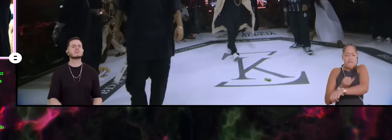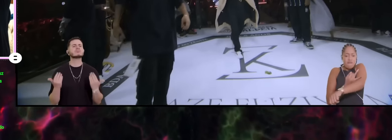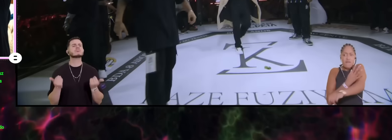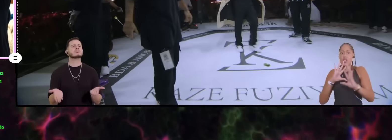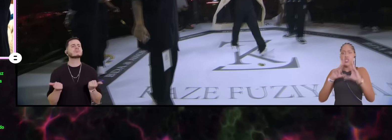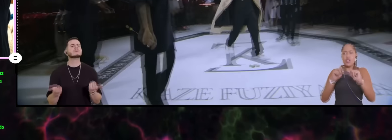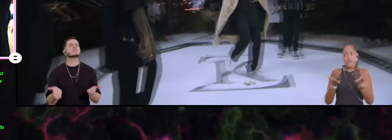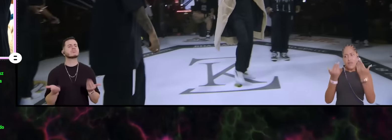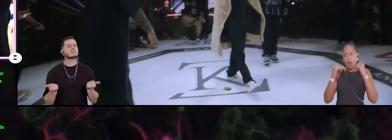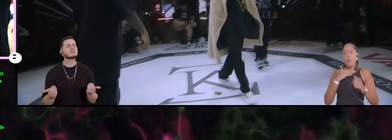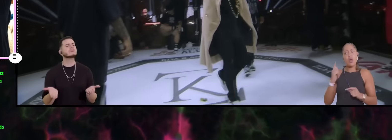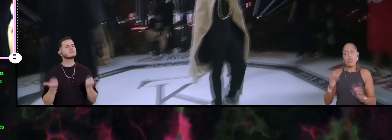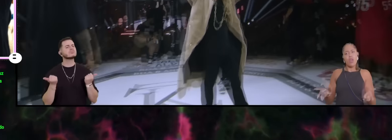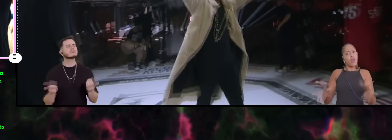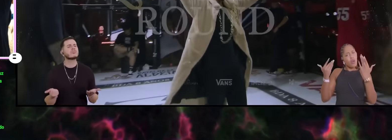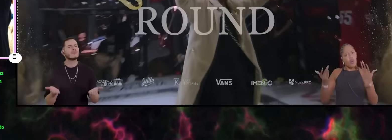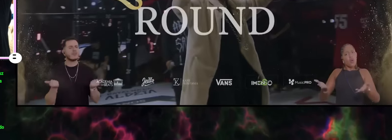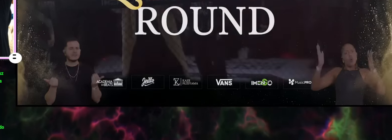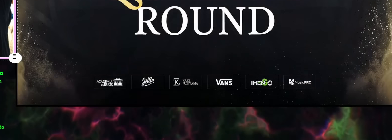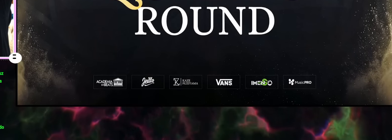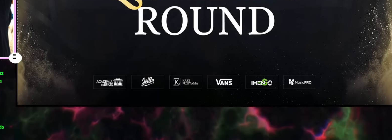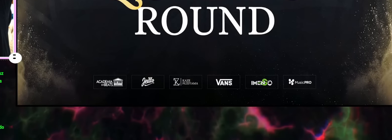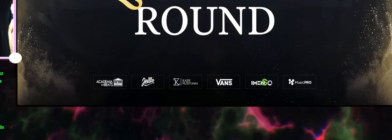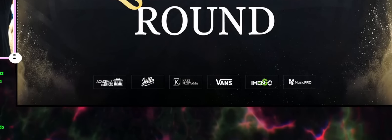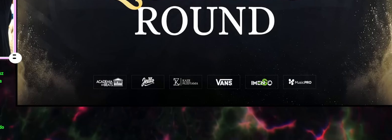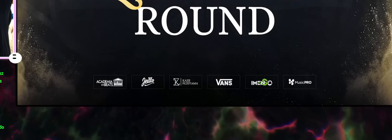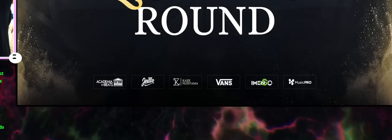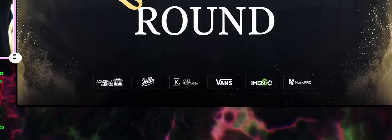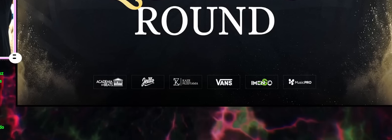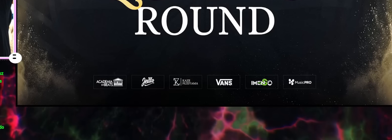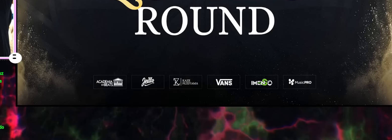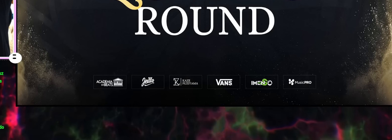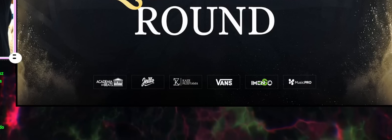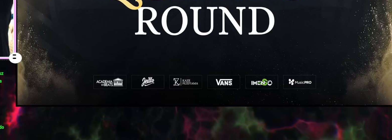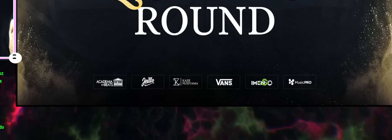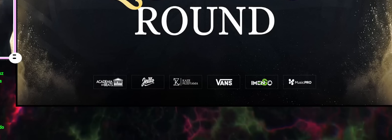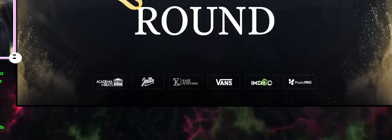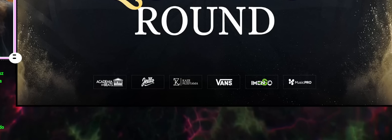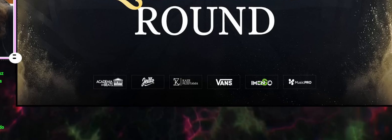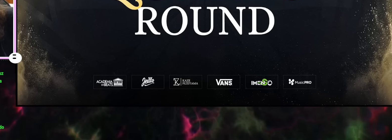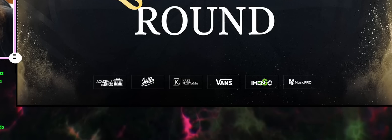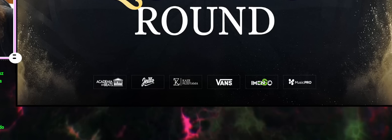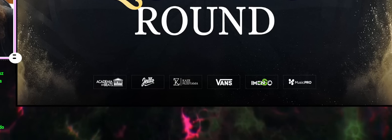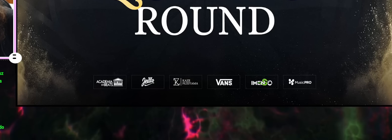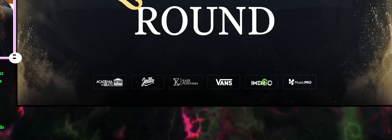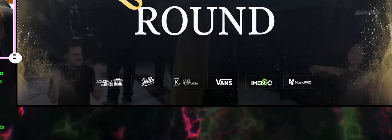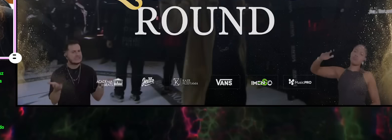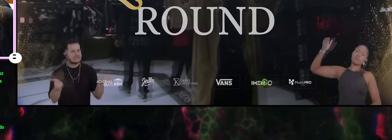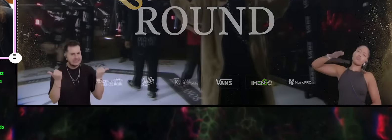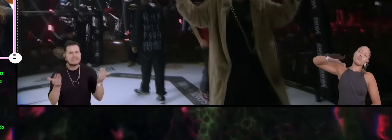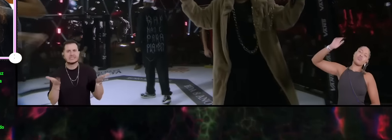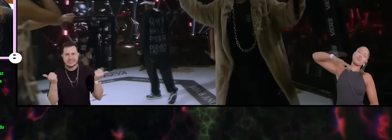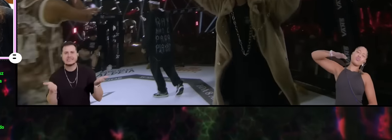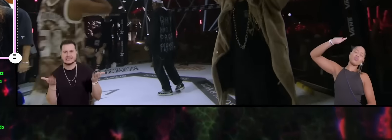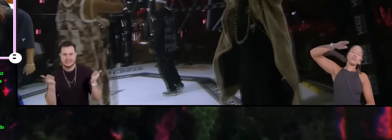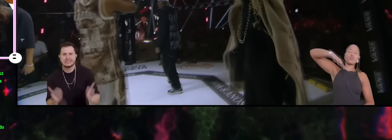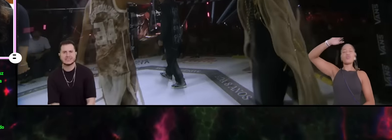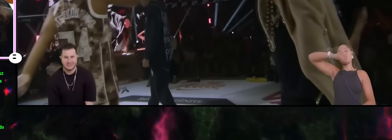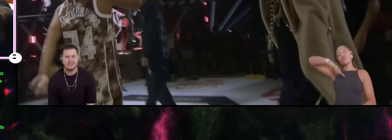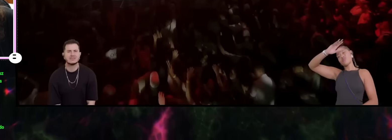Deixa morrer não. Levanta a mão geral. Levanta a mão geral. Levanta a mão geral. Levanta a mão